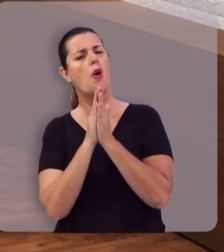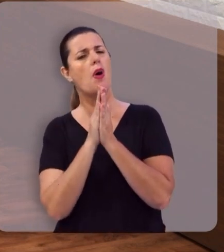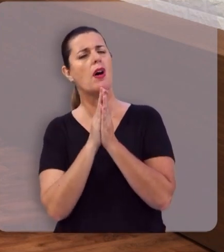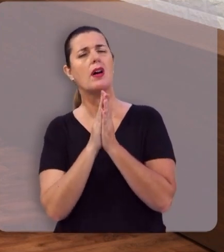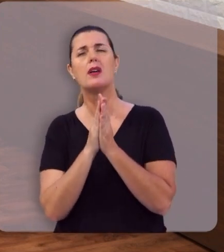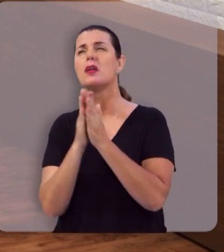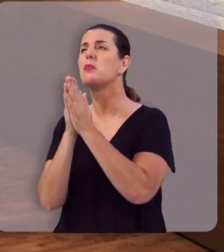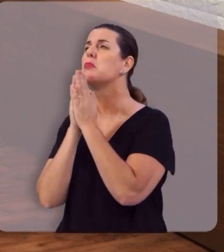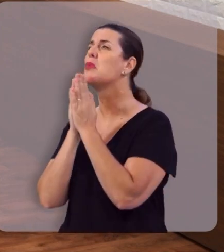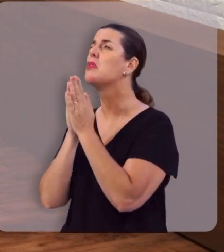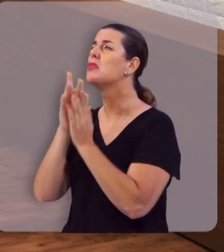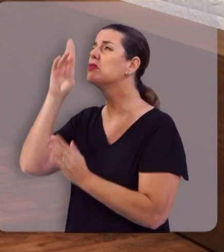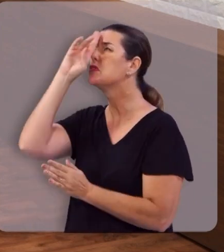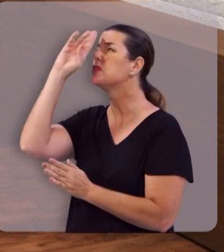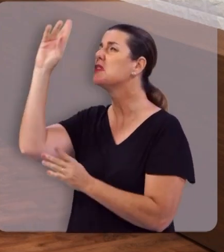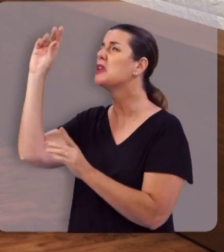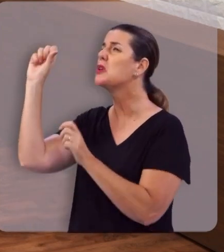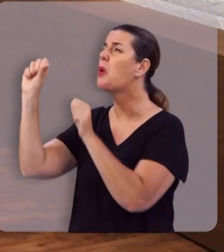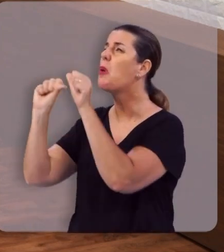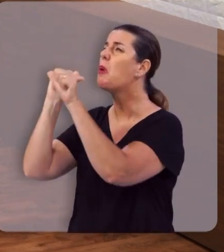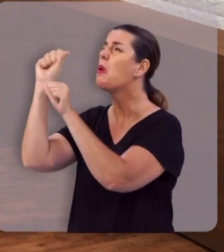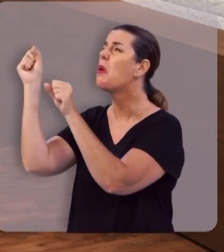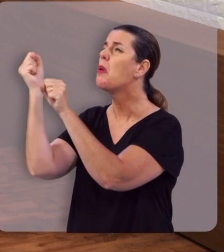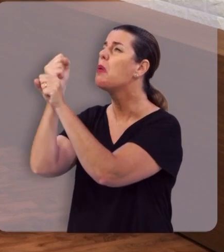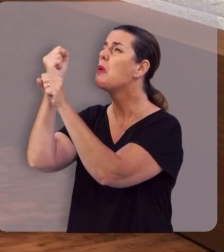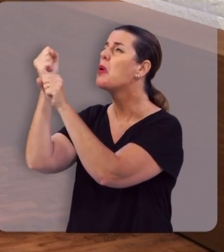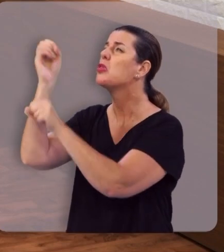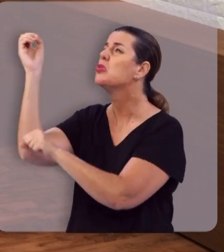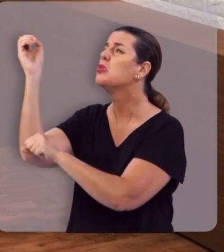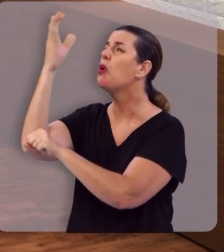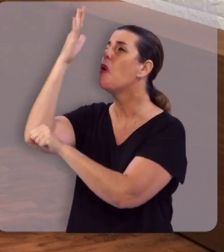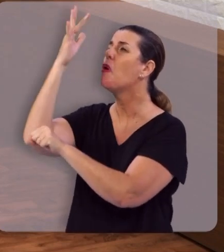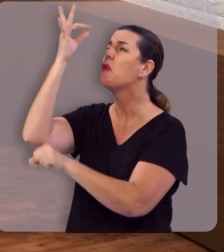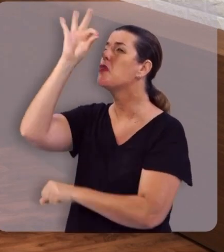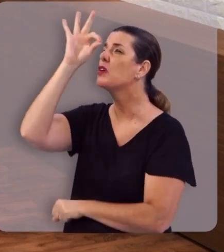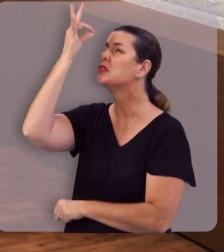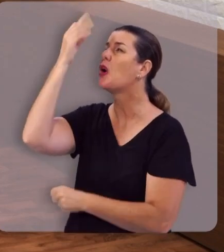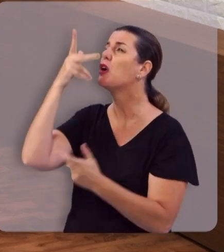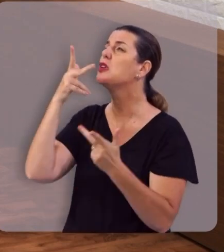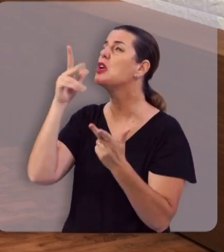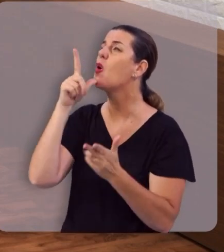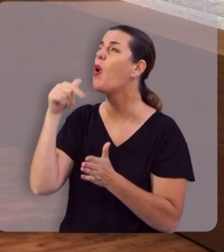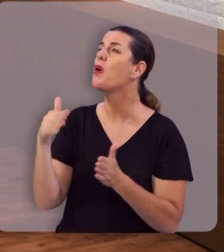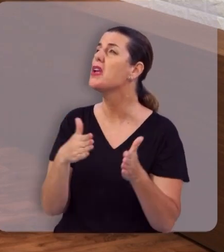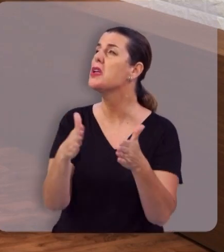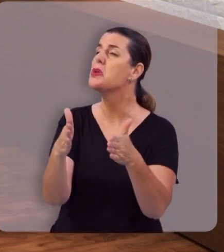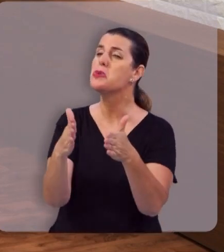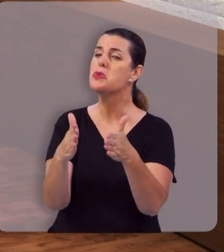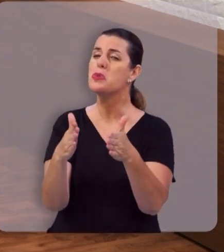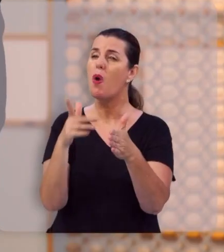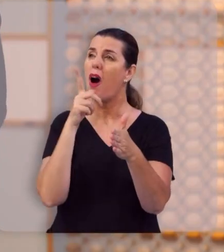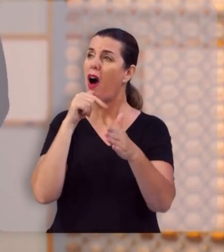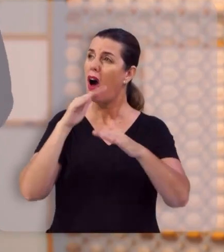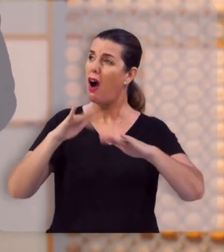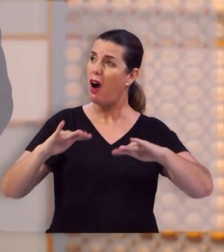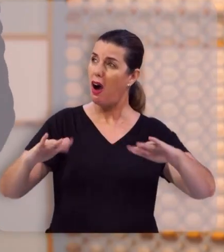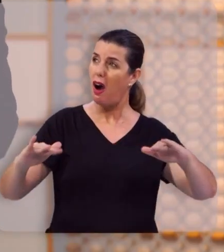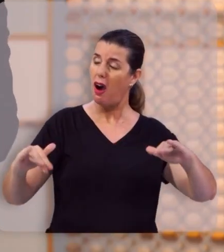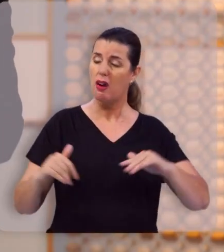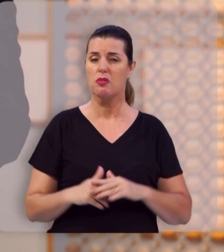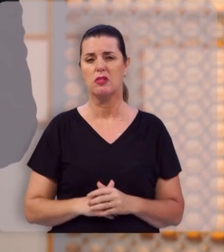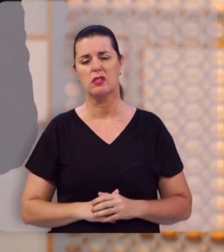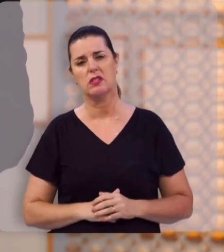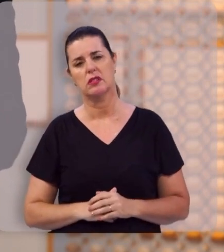assim: restaura, Senhor, a nossa sorte, como as torrentes do Neguebe. E